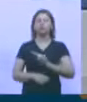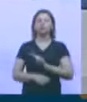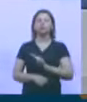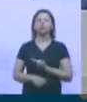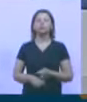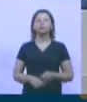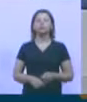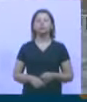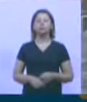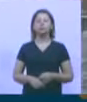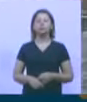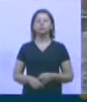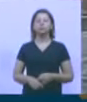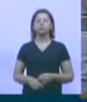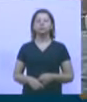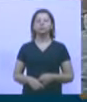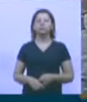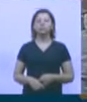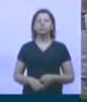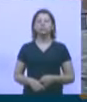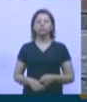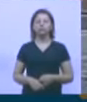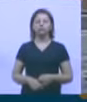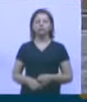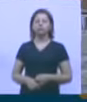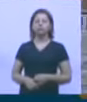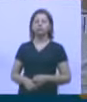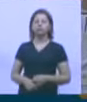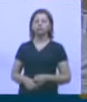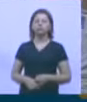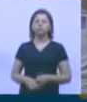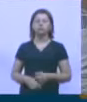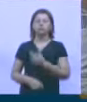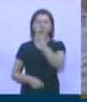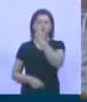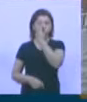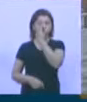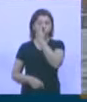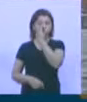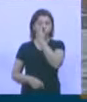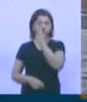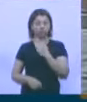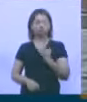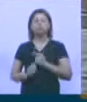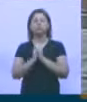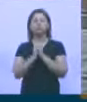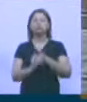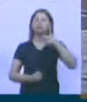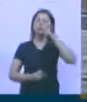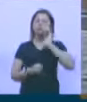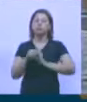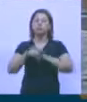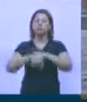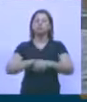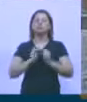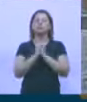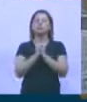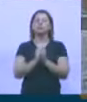nos magoam. That's what we prayed for yesterday in the prayer for inner healing. E nós rezamos ontem à noite na oração